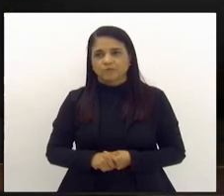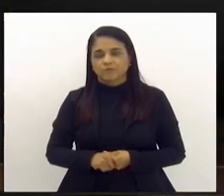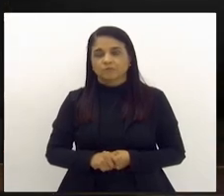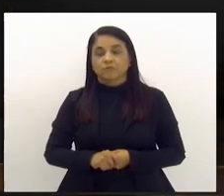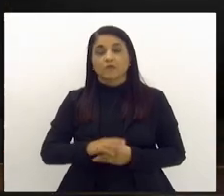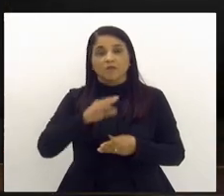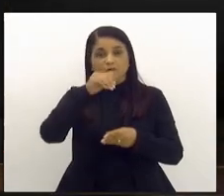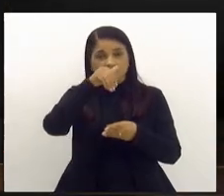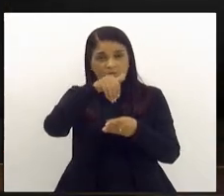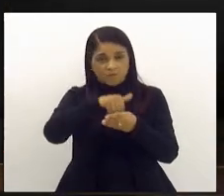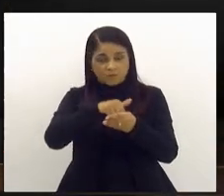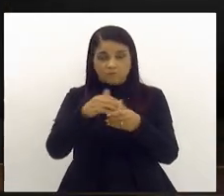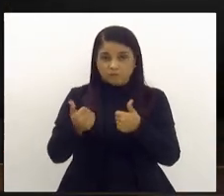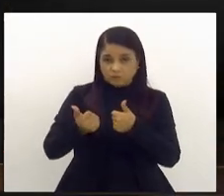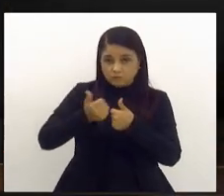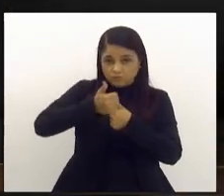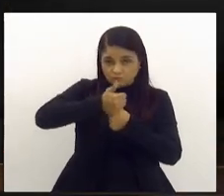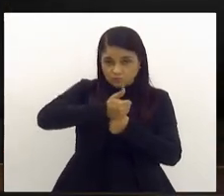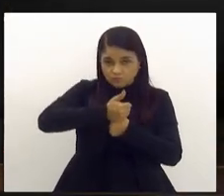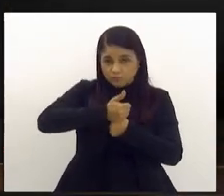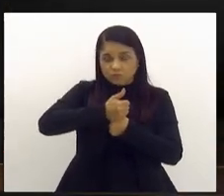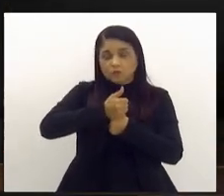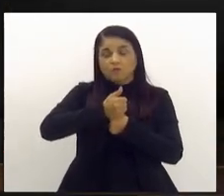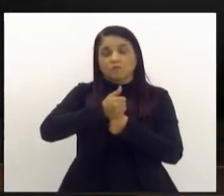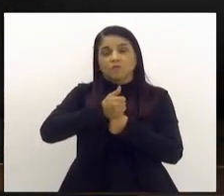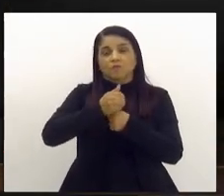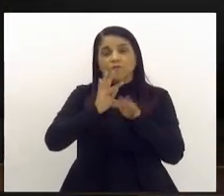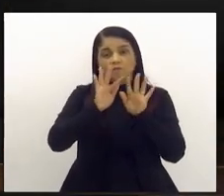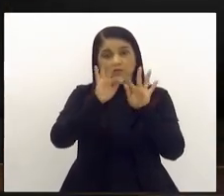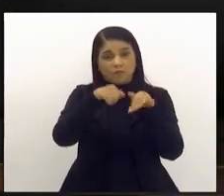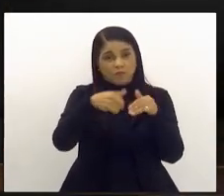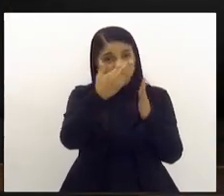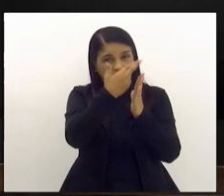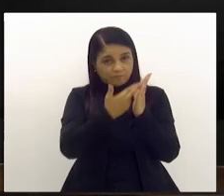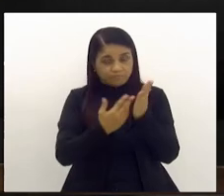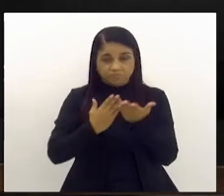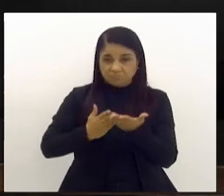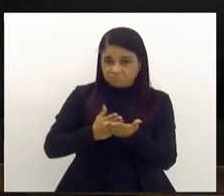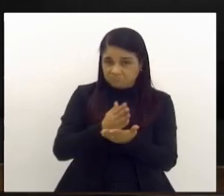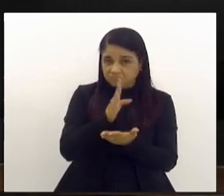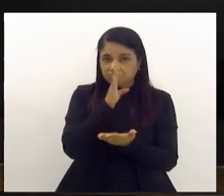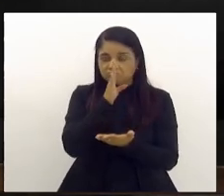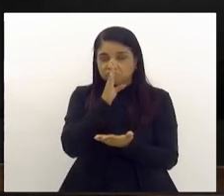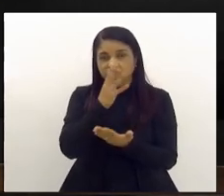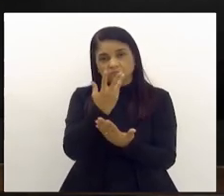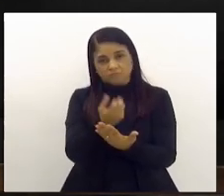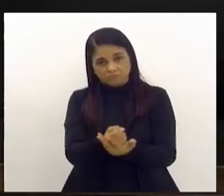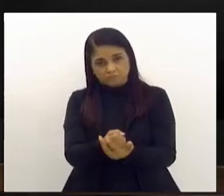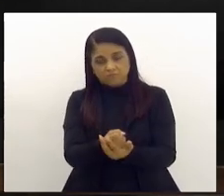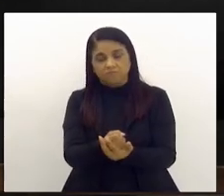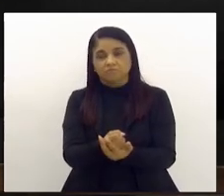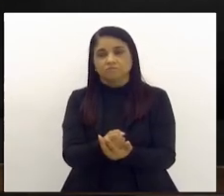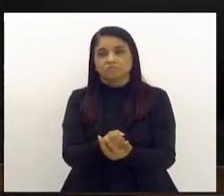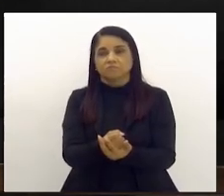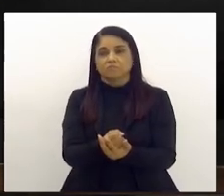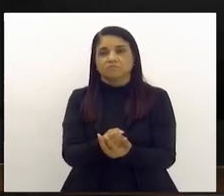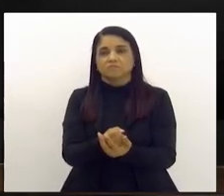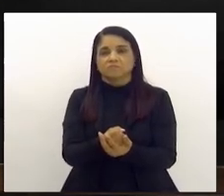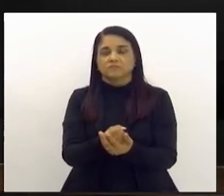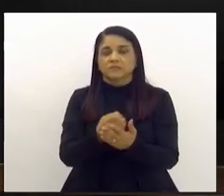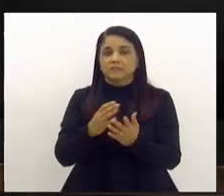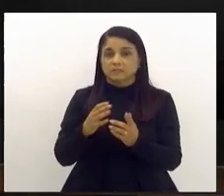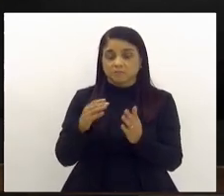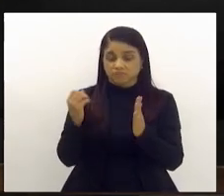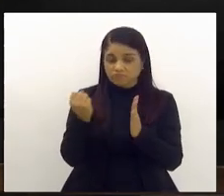Em votação, substitutivo com forma final de redação. Senhores que aprovam, permaneçam como estão. Aprovado. Salvo